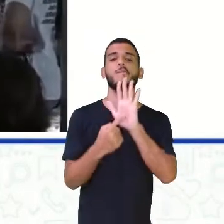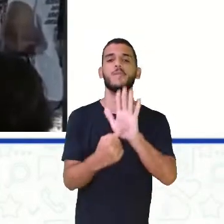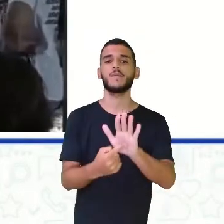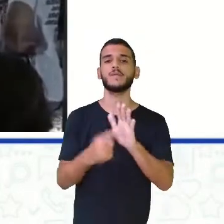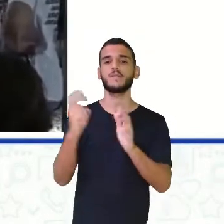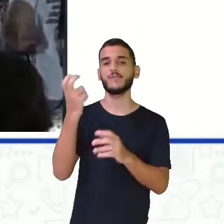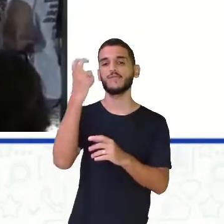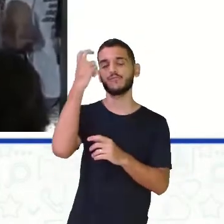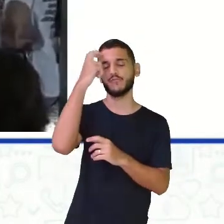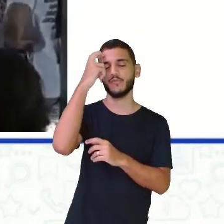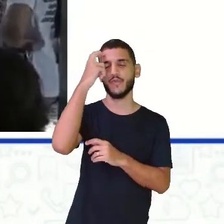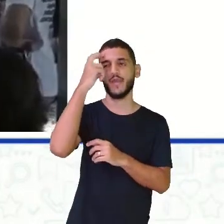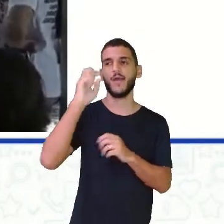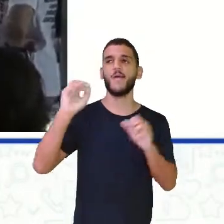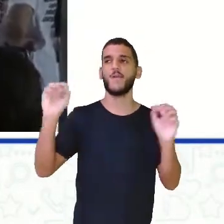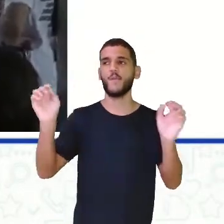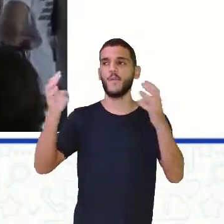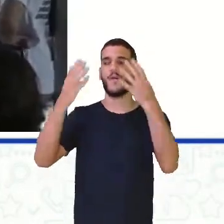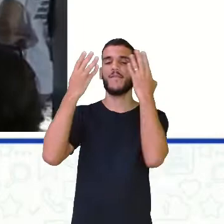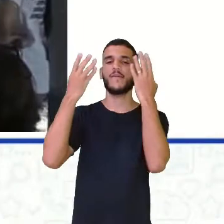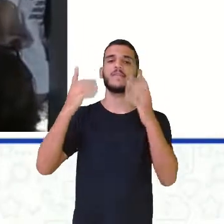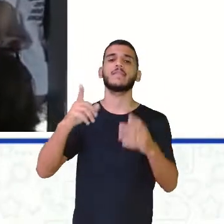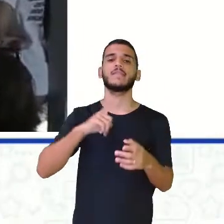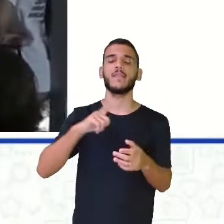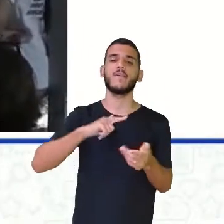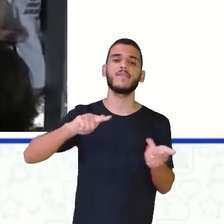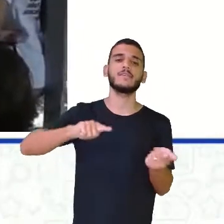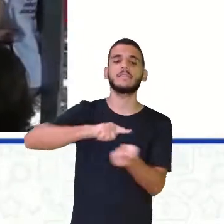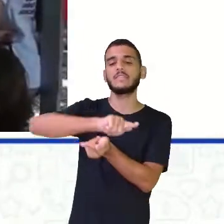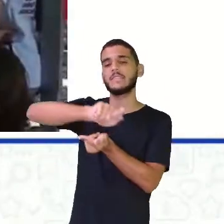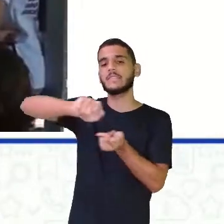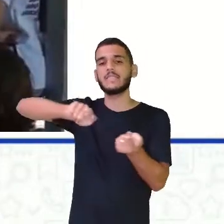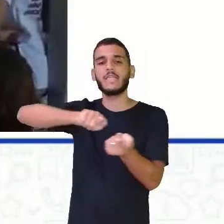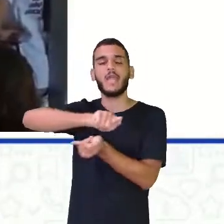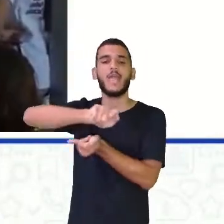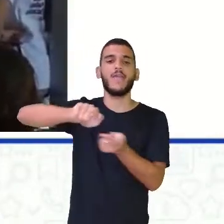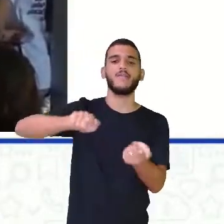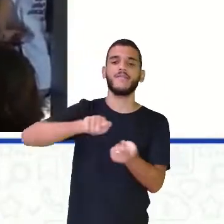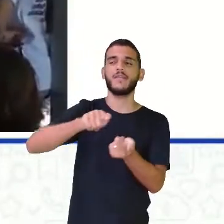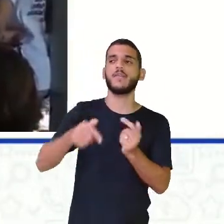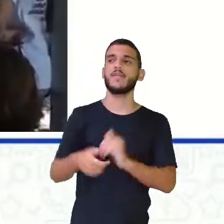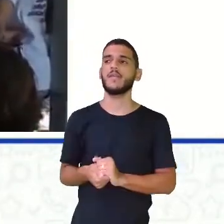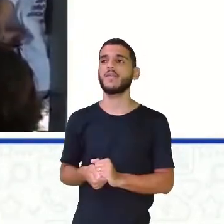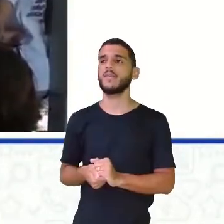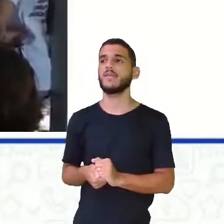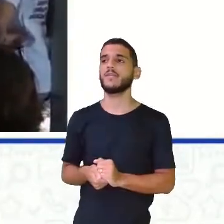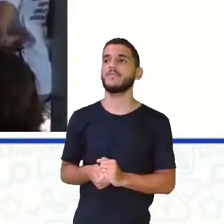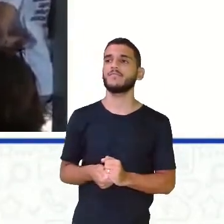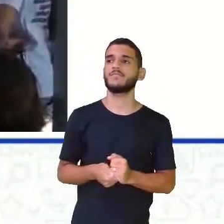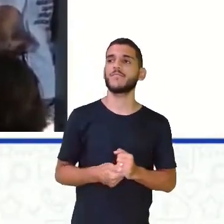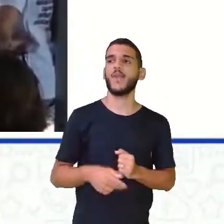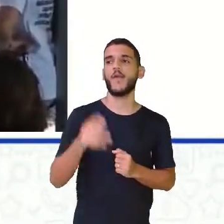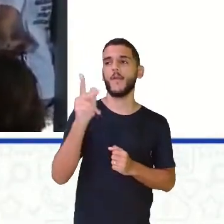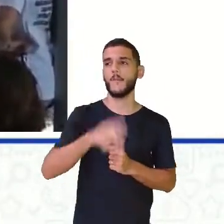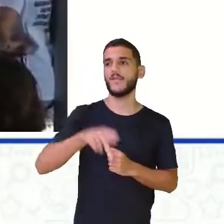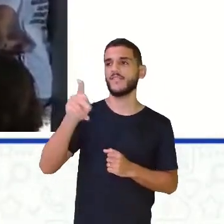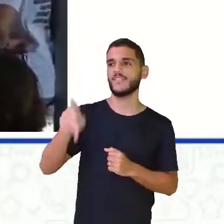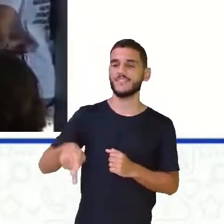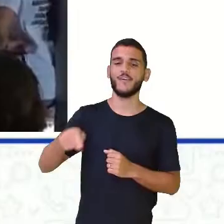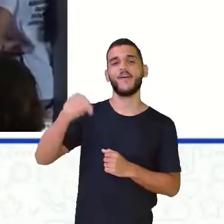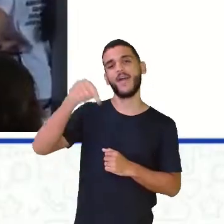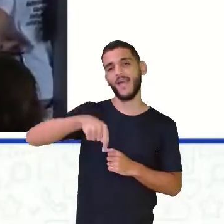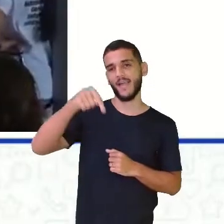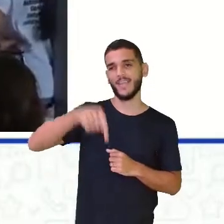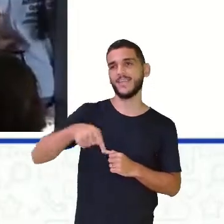situação de greve, né, ali essa imagem estão os nossos professores aqui da nossa